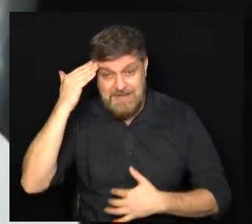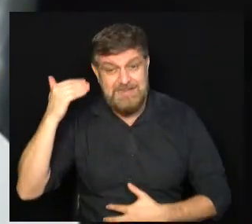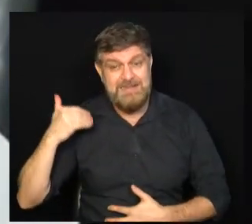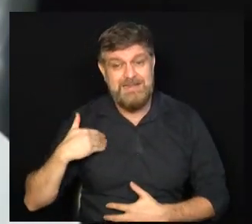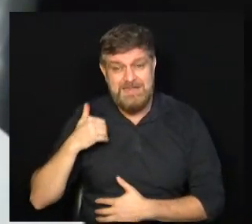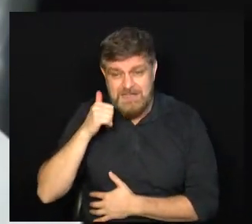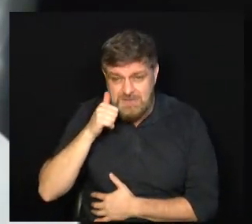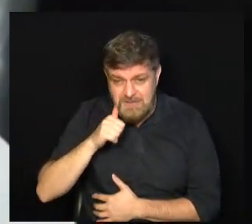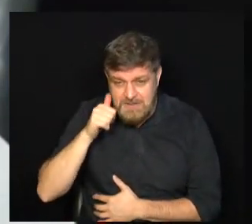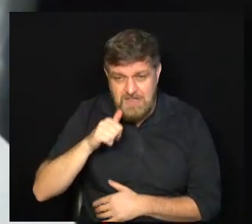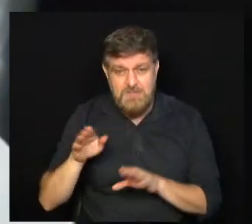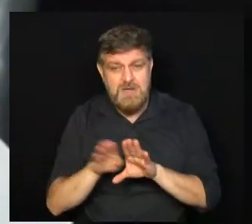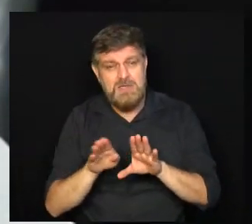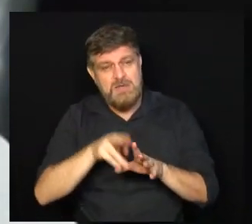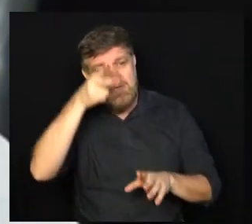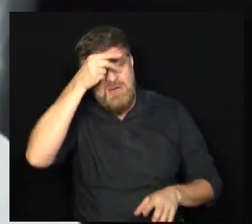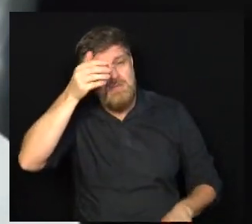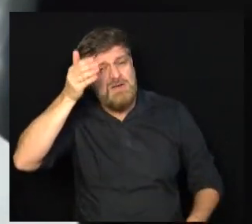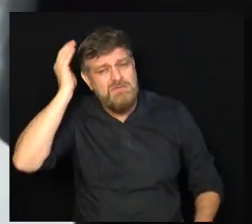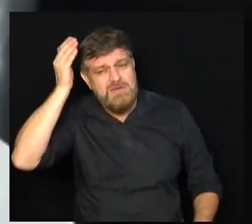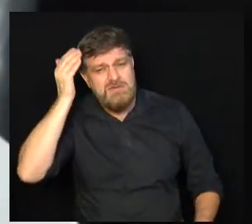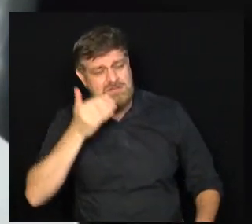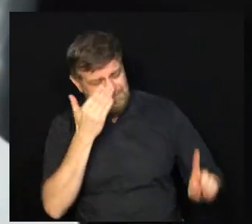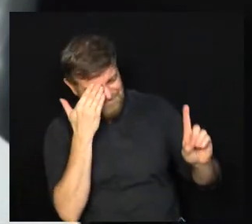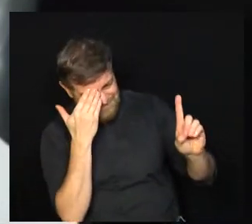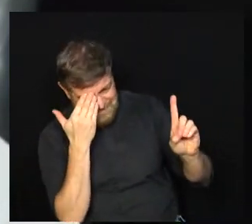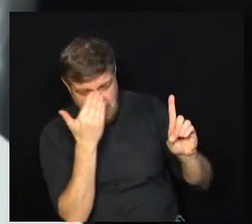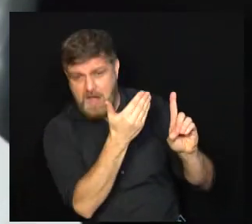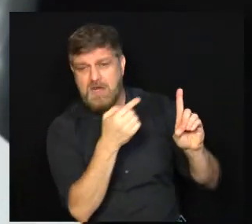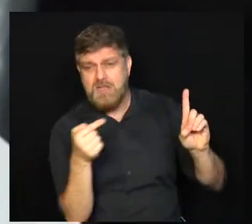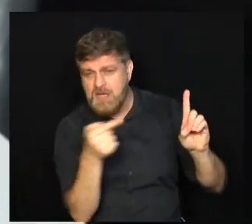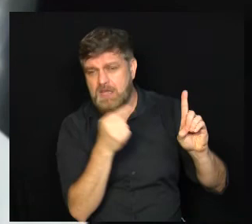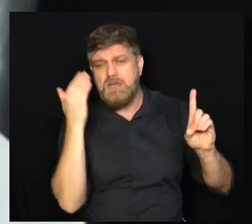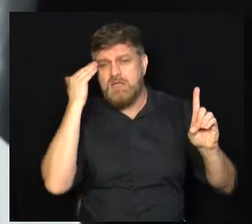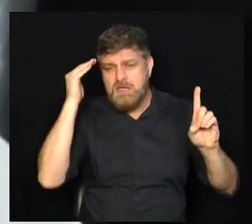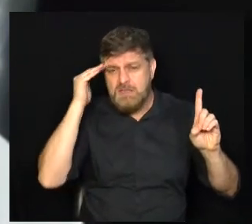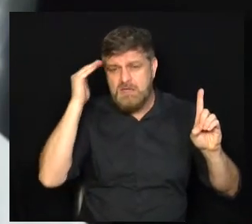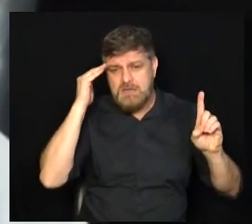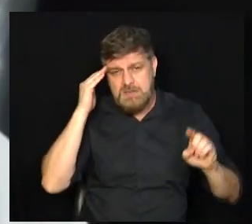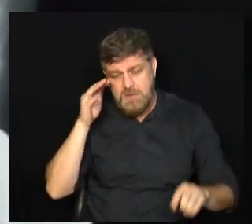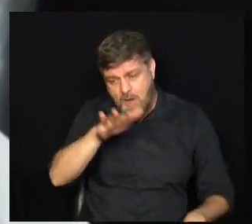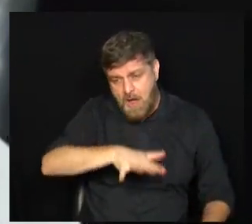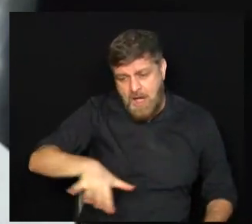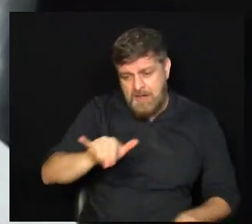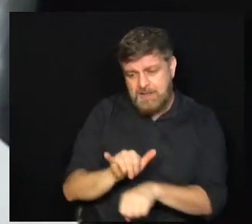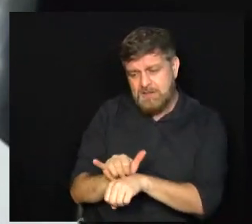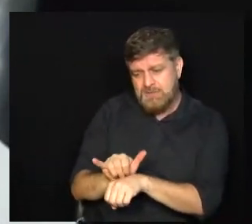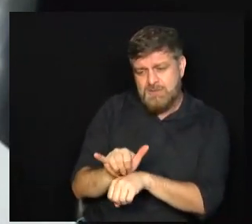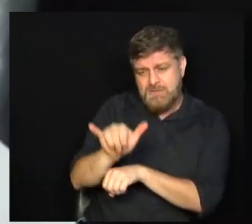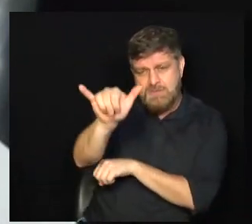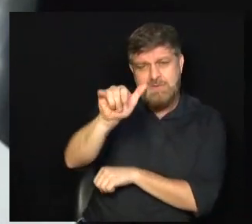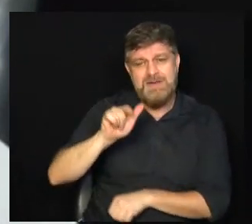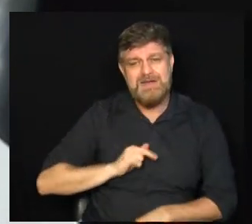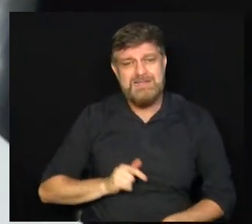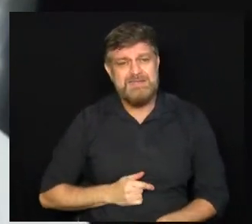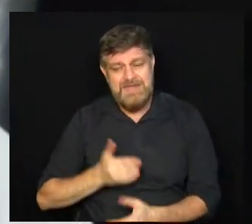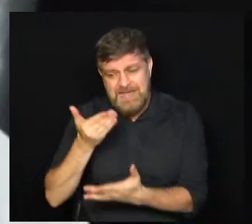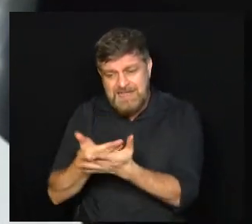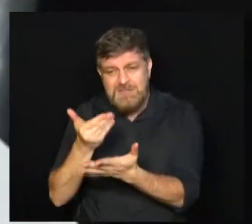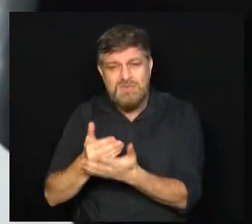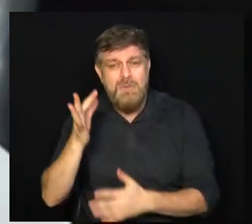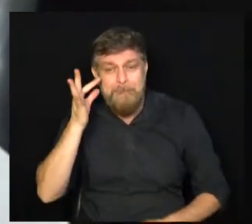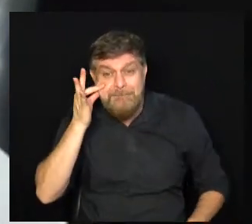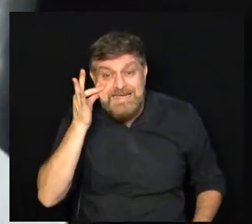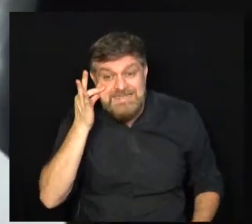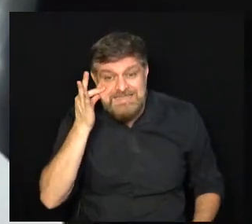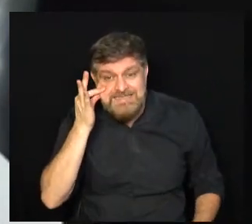agradeço ao nosso prefeito Dário Saad pela compreensão. A aviação precisa de aulas presenciais. Muito